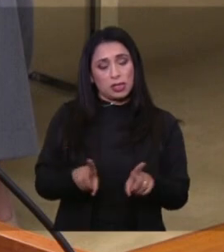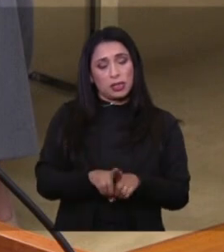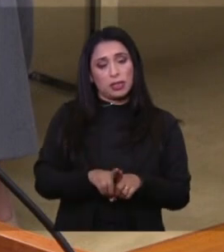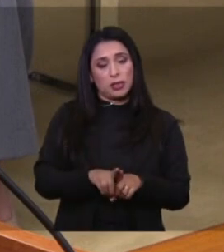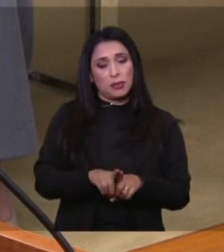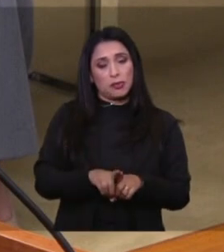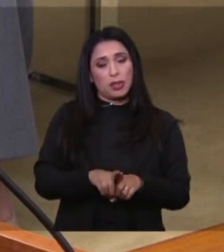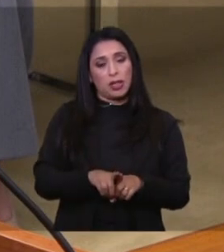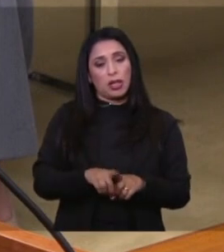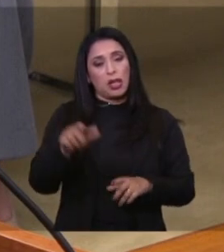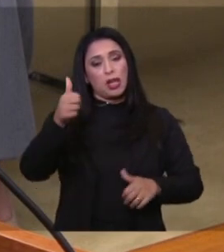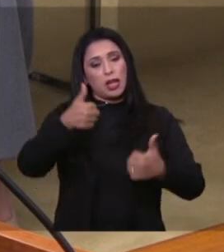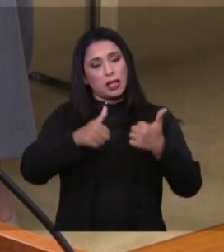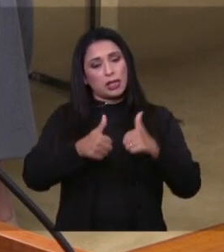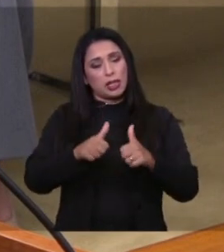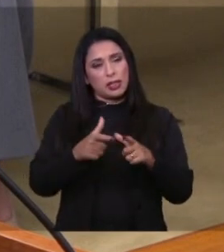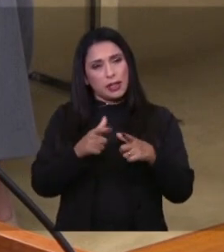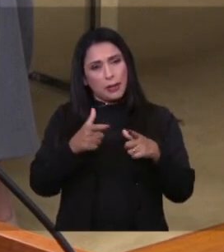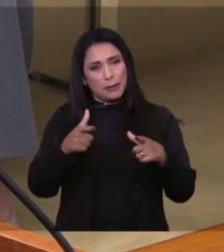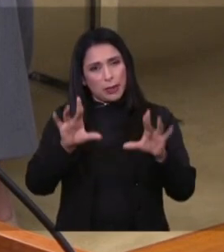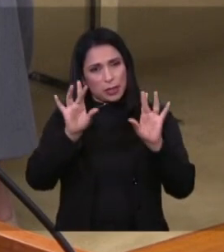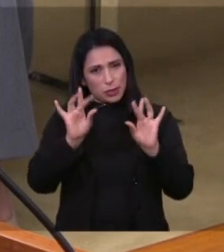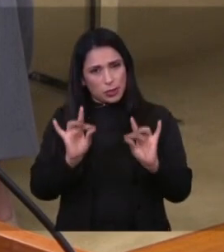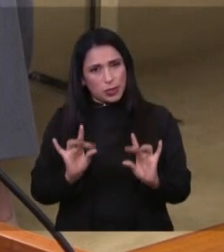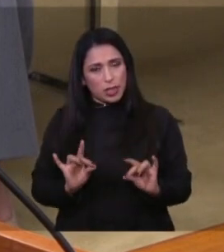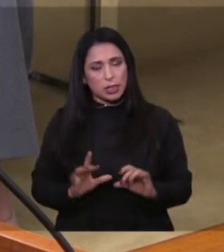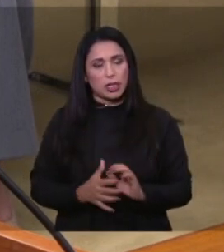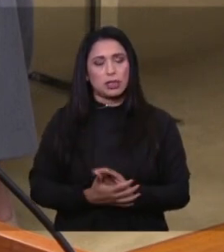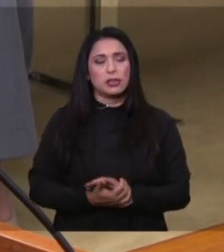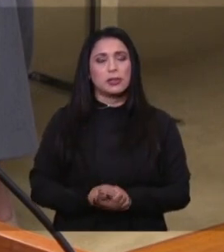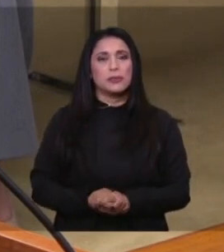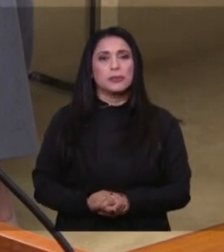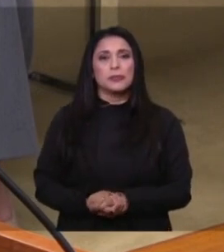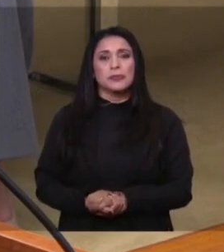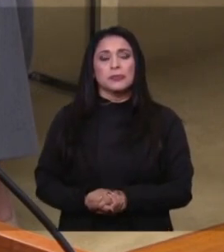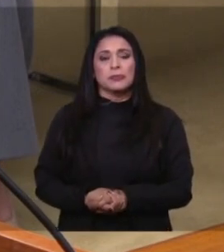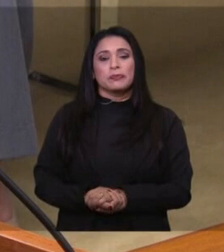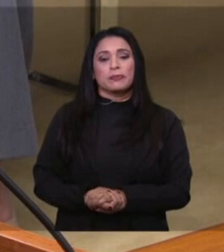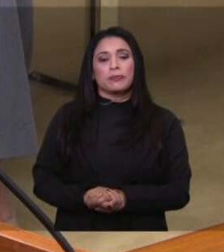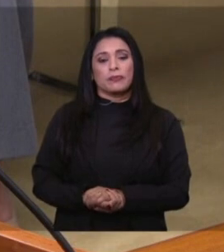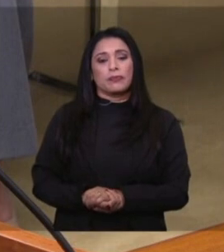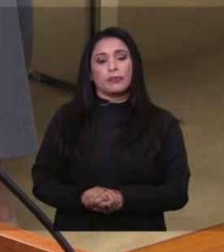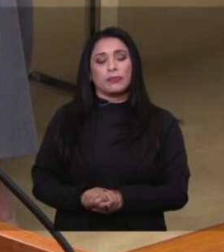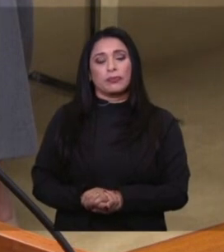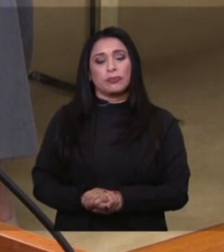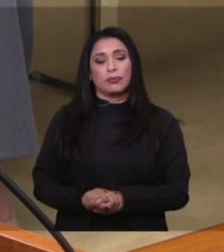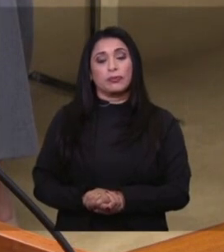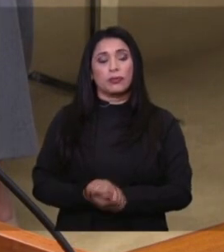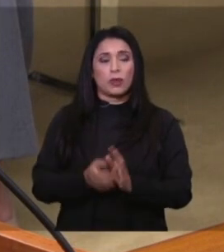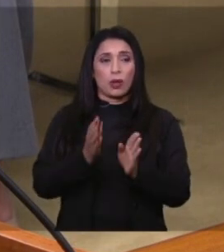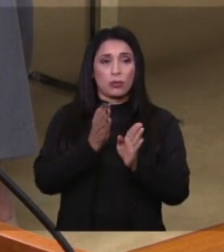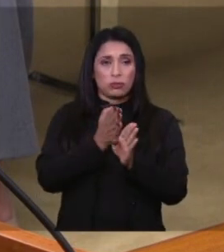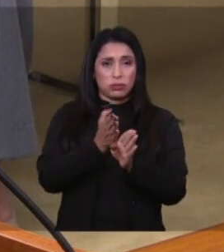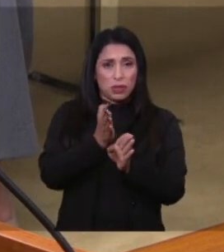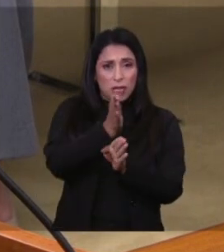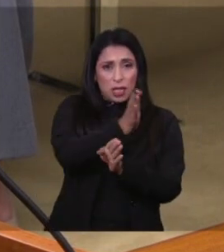até prefiro fazer uma análise dela mais ampla. Bom, excelências, Como disse, o princípio da anterioridade, ele se aplica